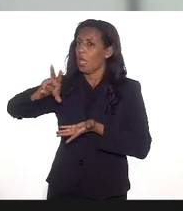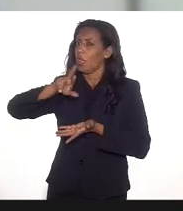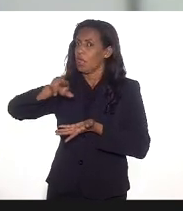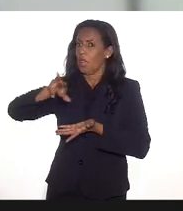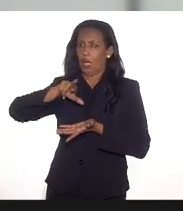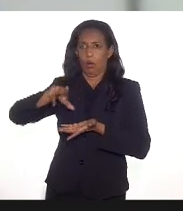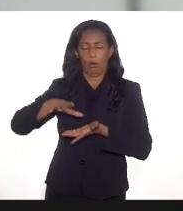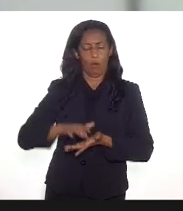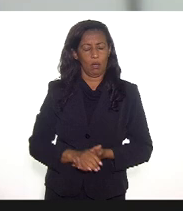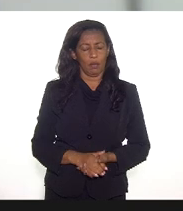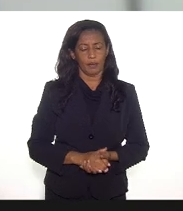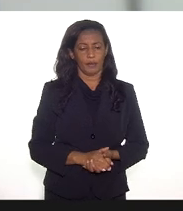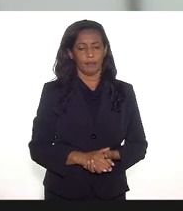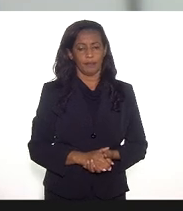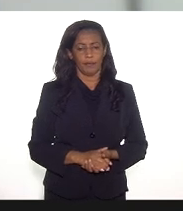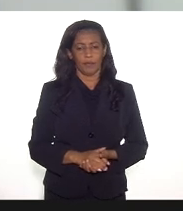recursos